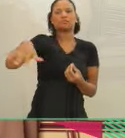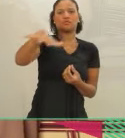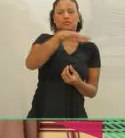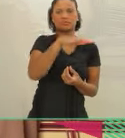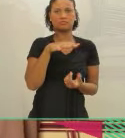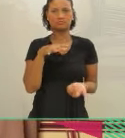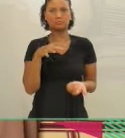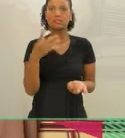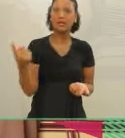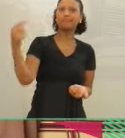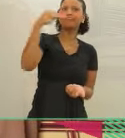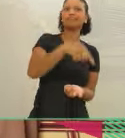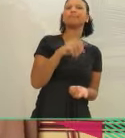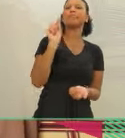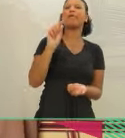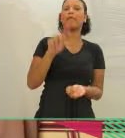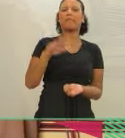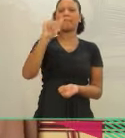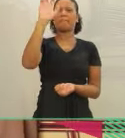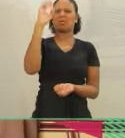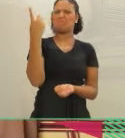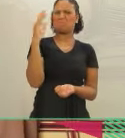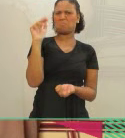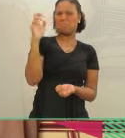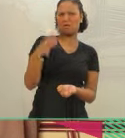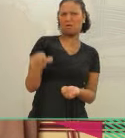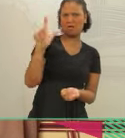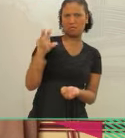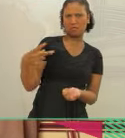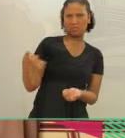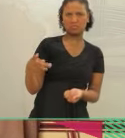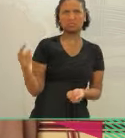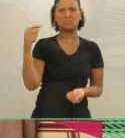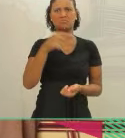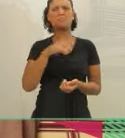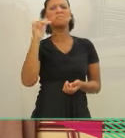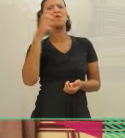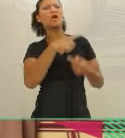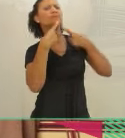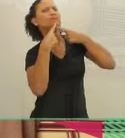gente esperava uma reação, mas a reação veio de uma mãe.